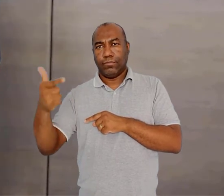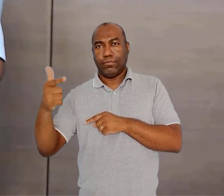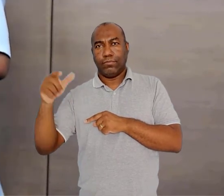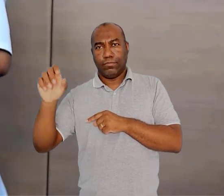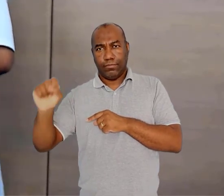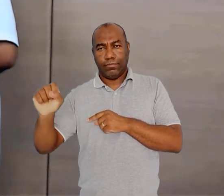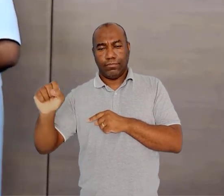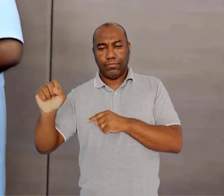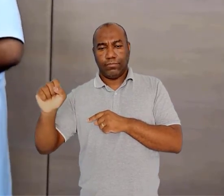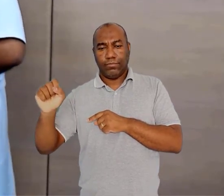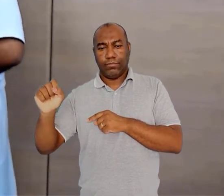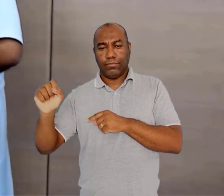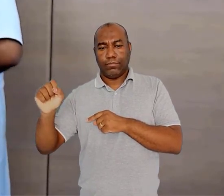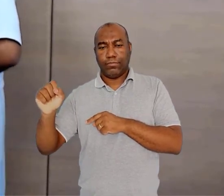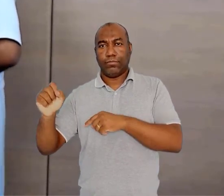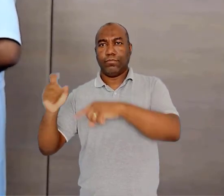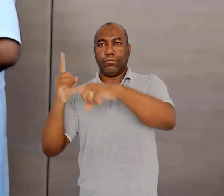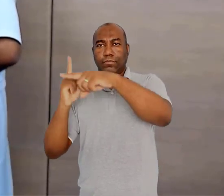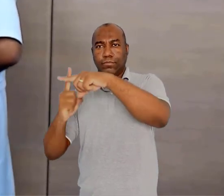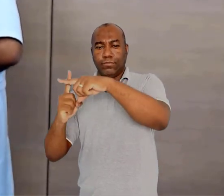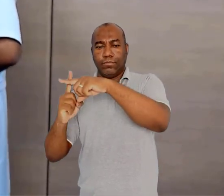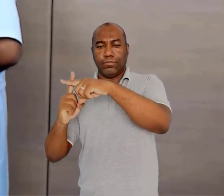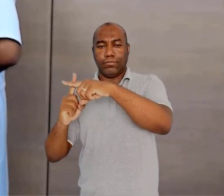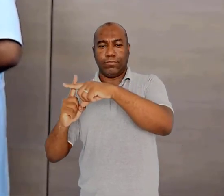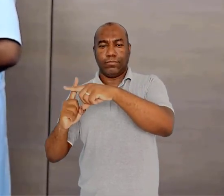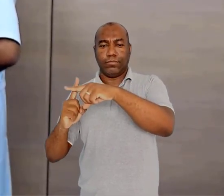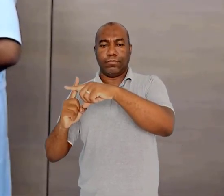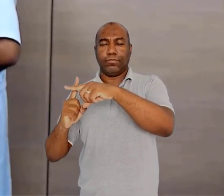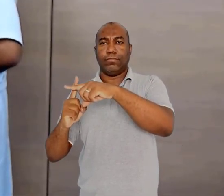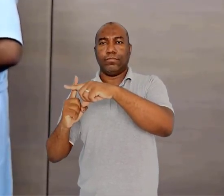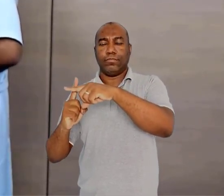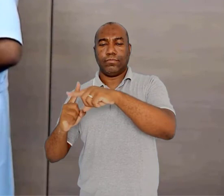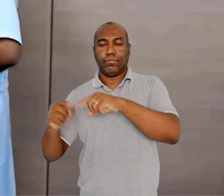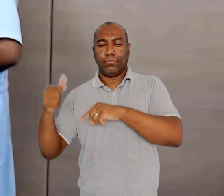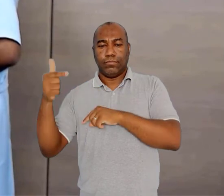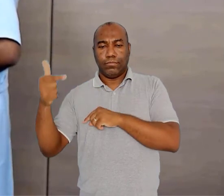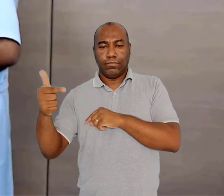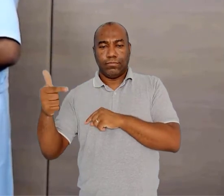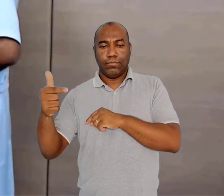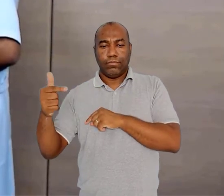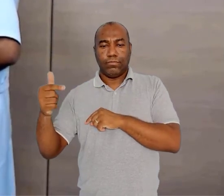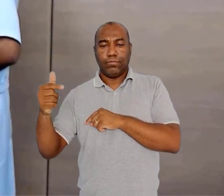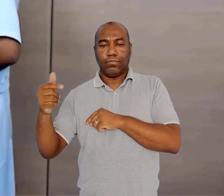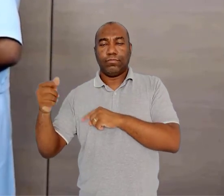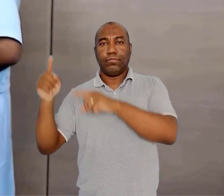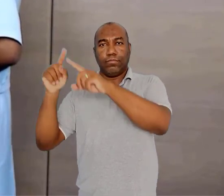somado com duas vezes o delta H da água.